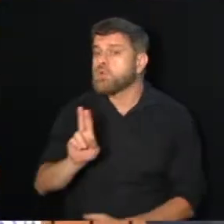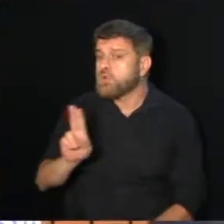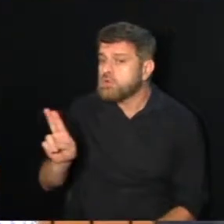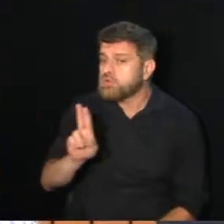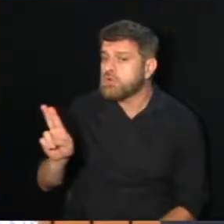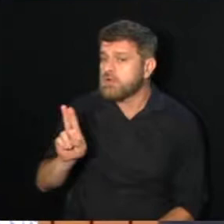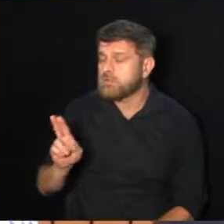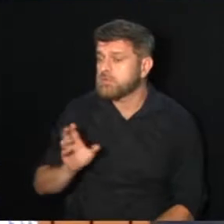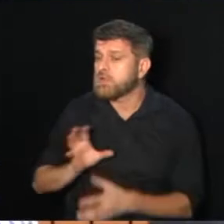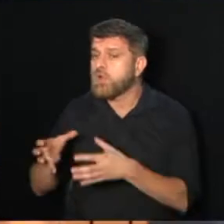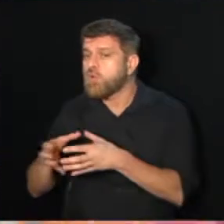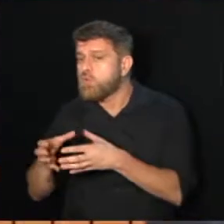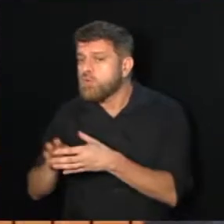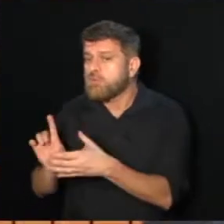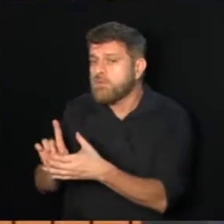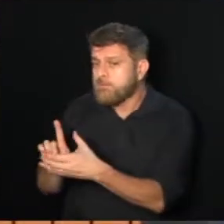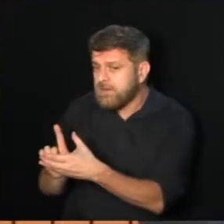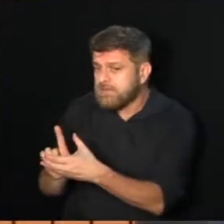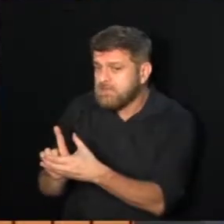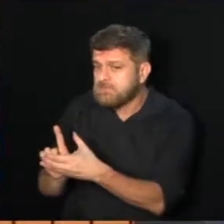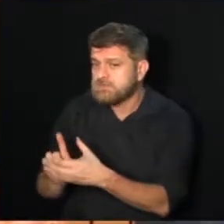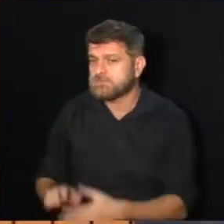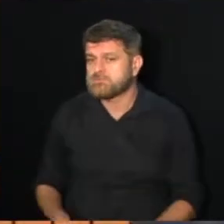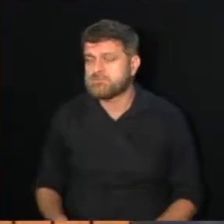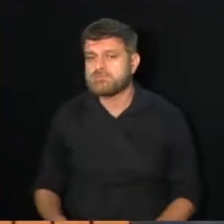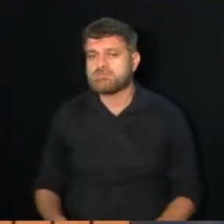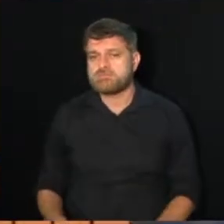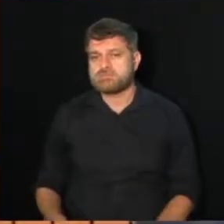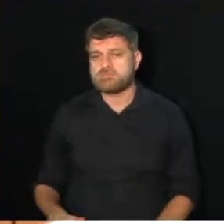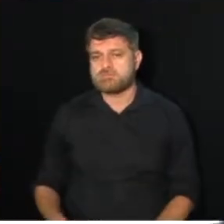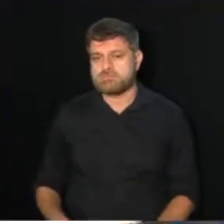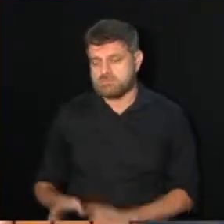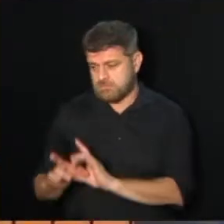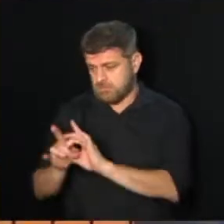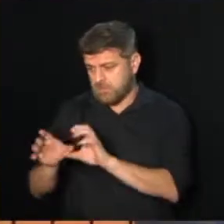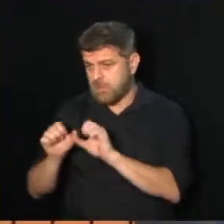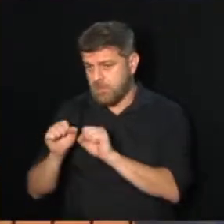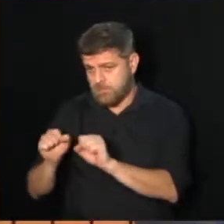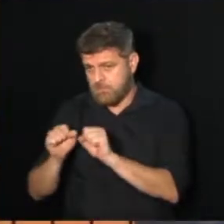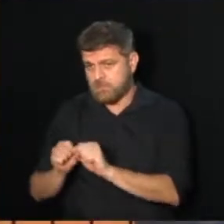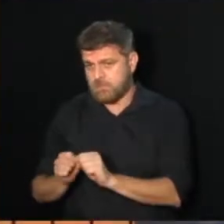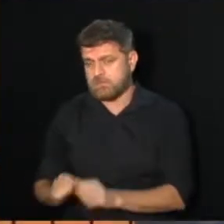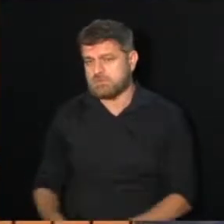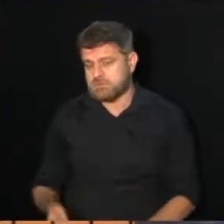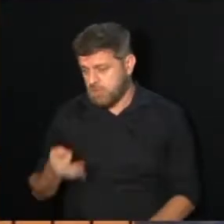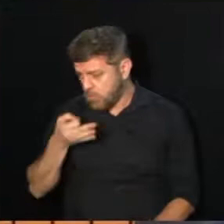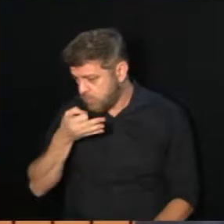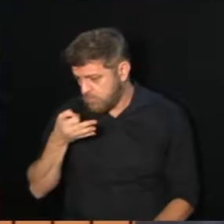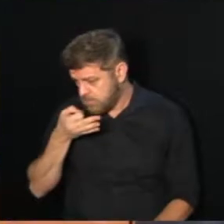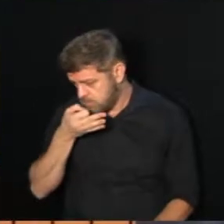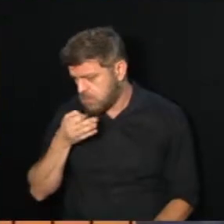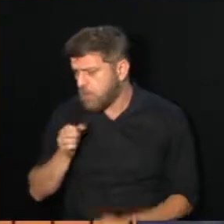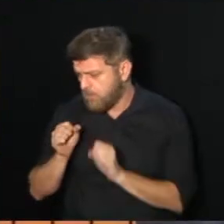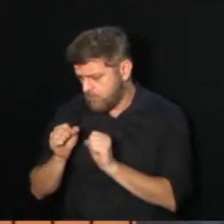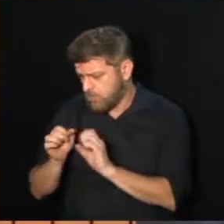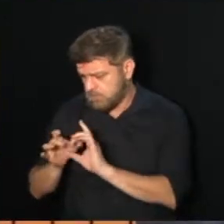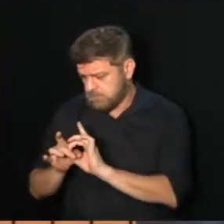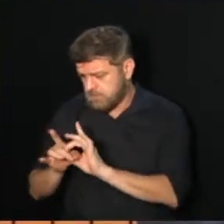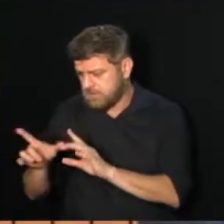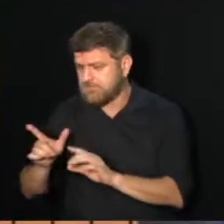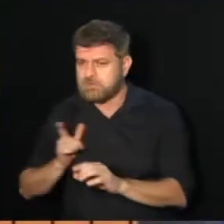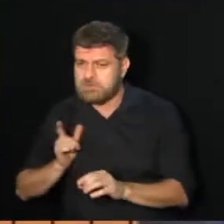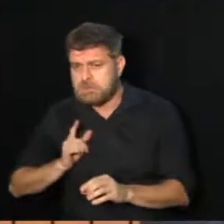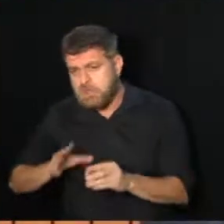se pertence a alguma entidade. Então, está à disposição. É sempre bom algum tipo